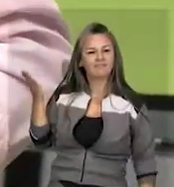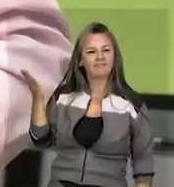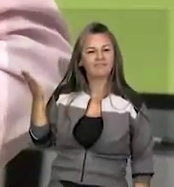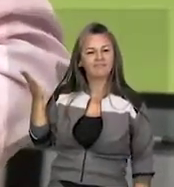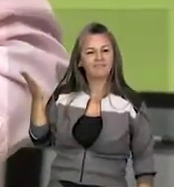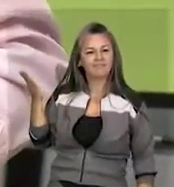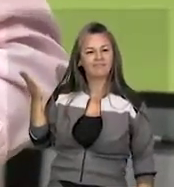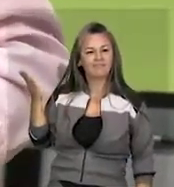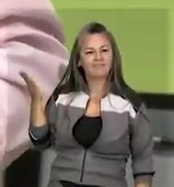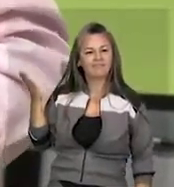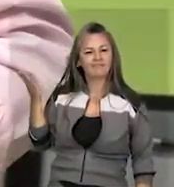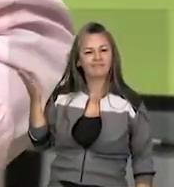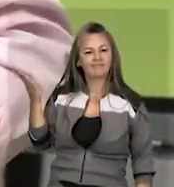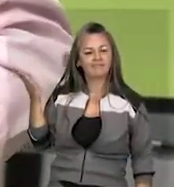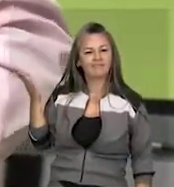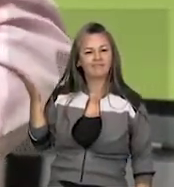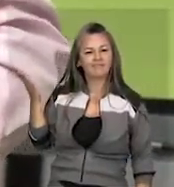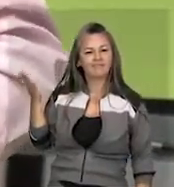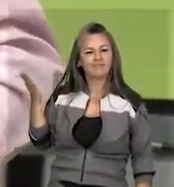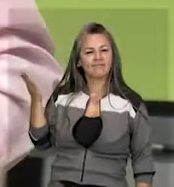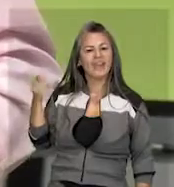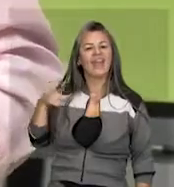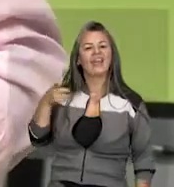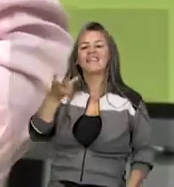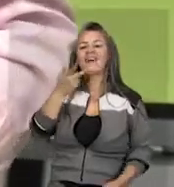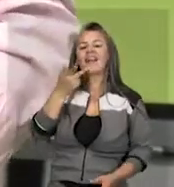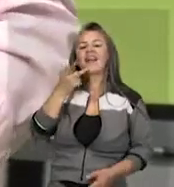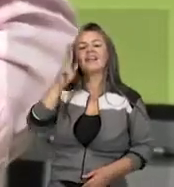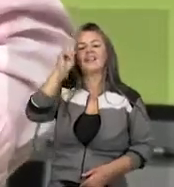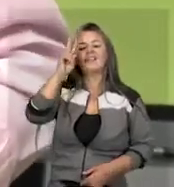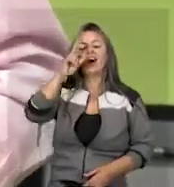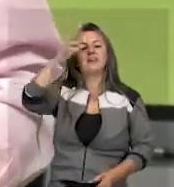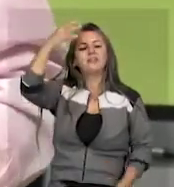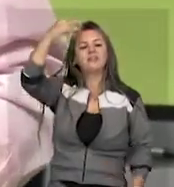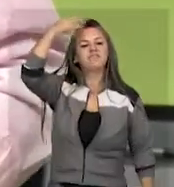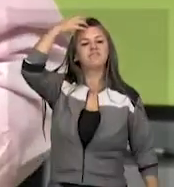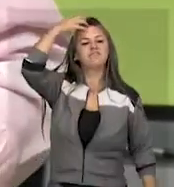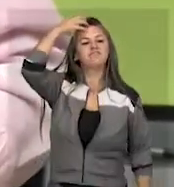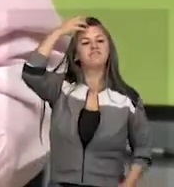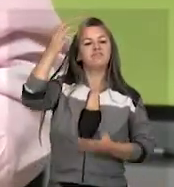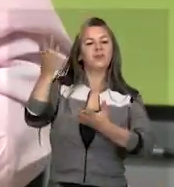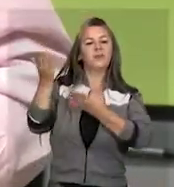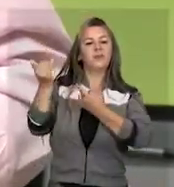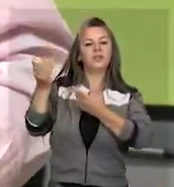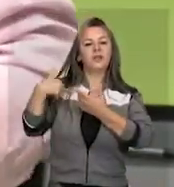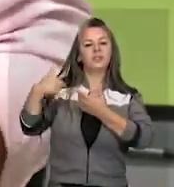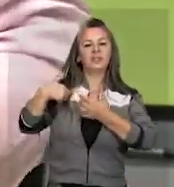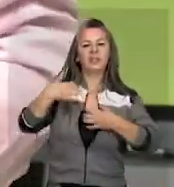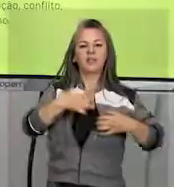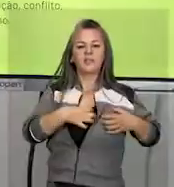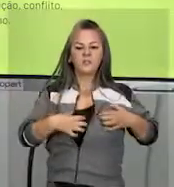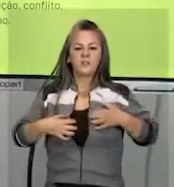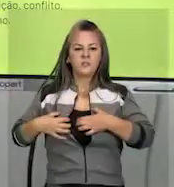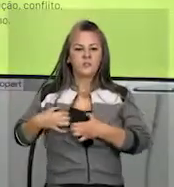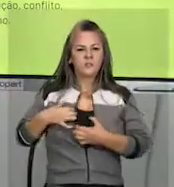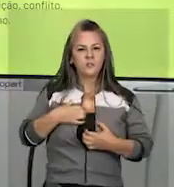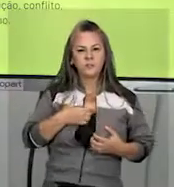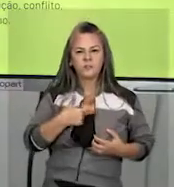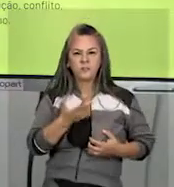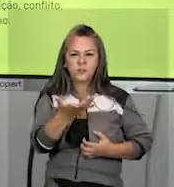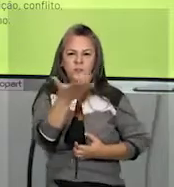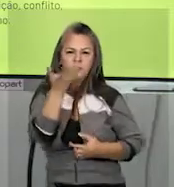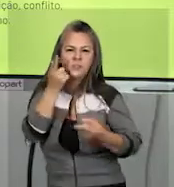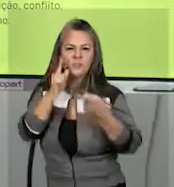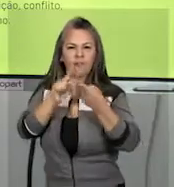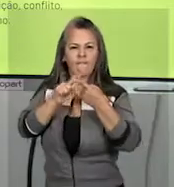Com Hamlet, o príncipe que se revolta, que vai atrás de vingança e tem disputas,